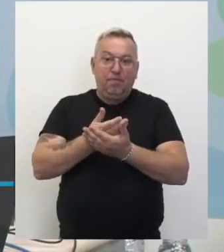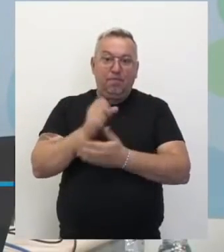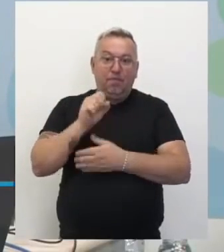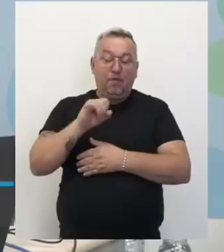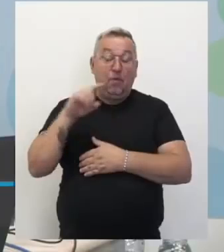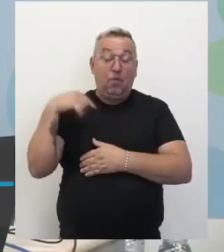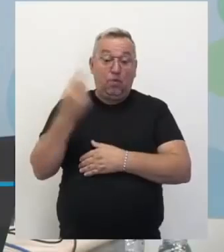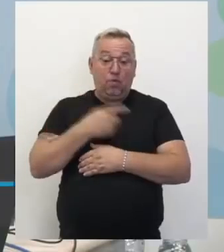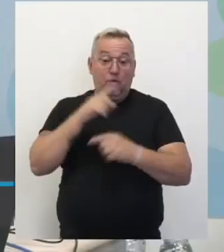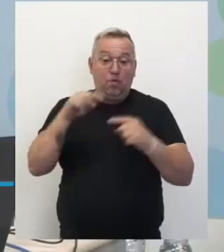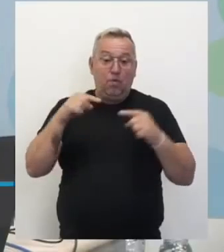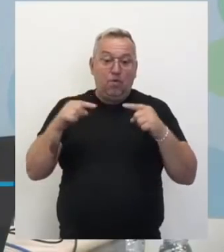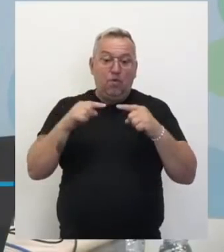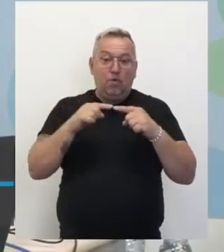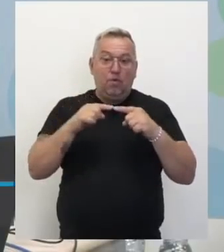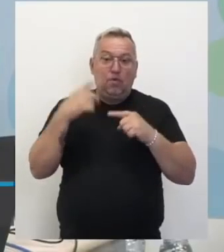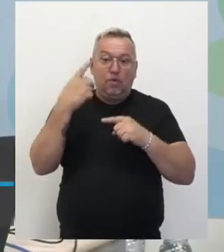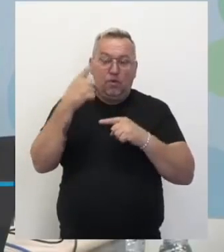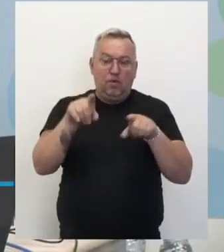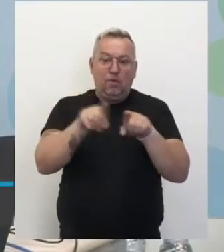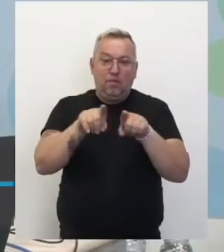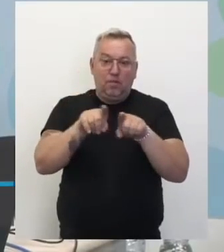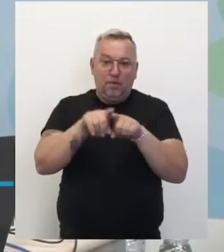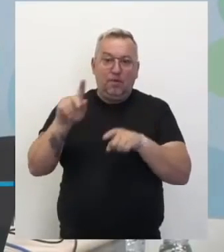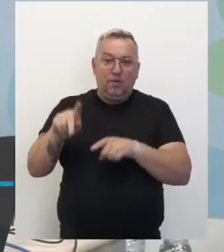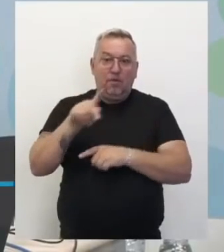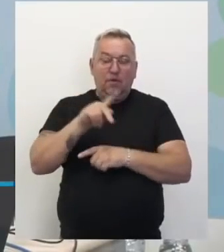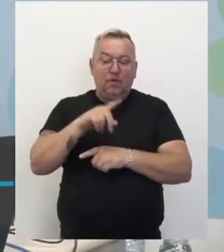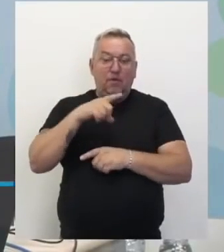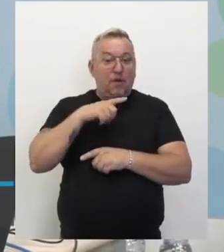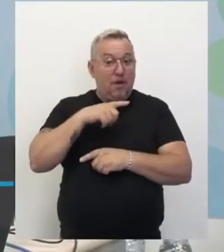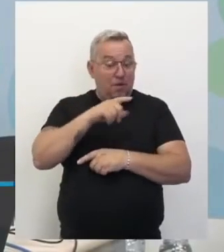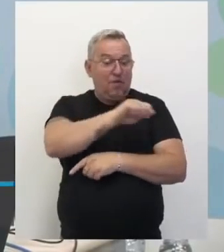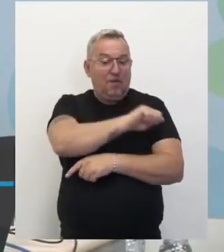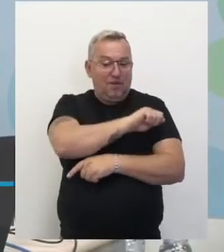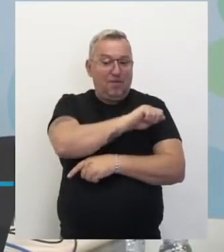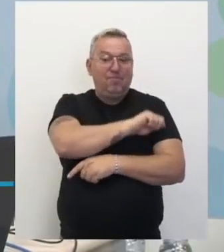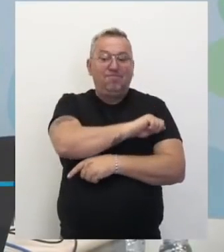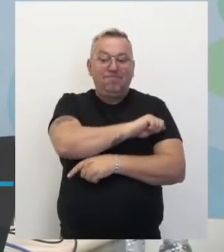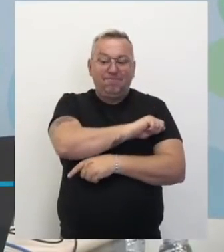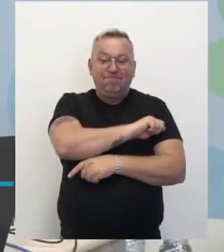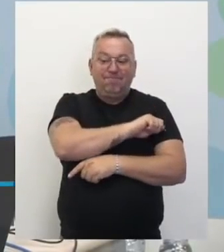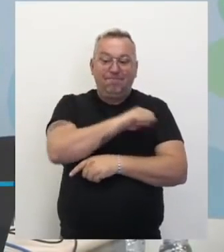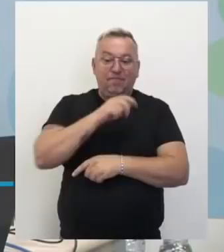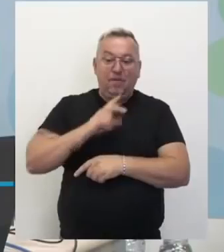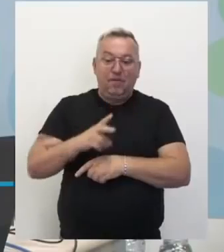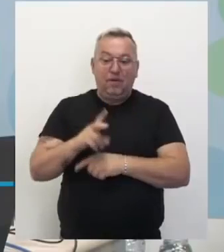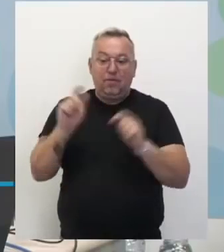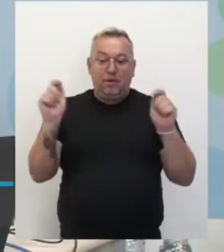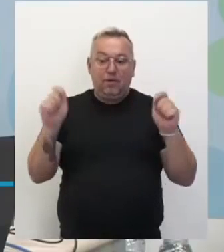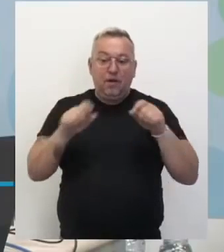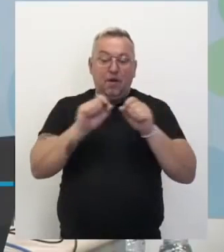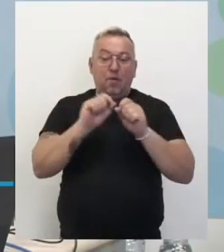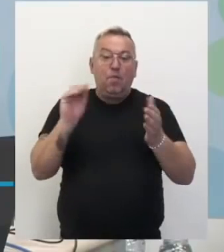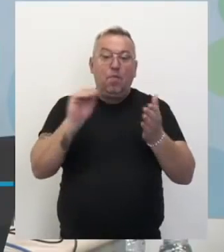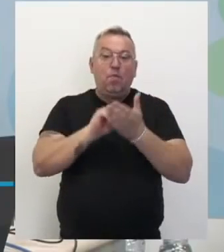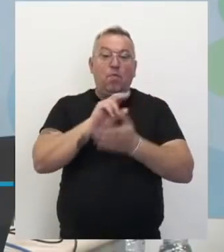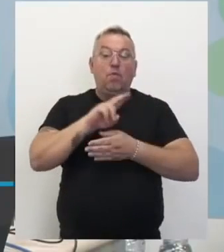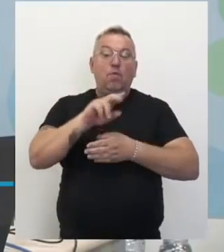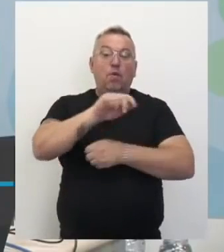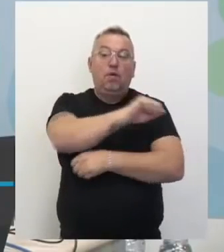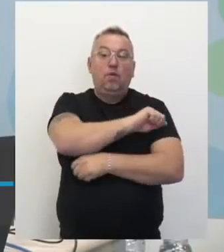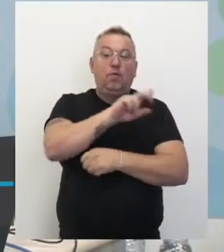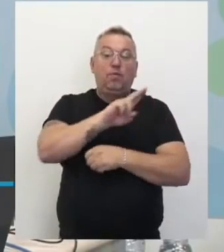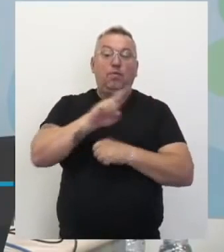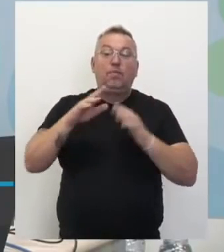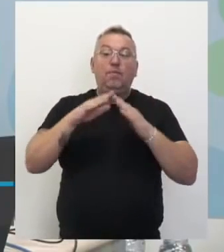nosso objetivo aqui, o seu aí, né, professor, são os alunos, então, sempre que possível, coloca aí o nome do aluno, o nome da